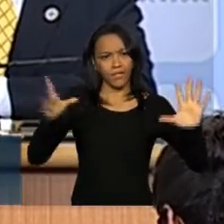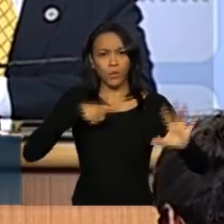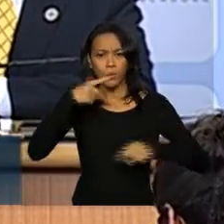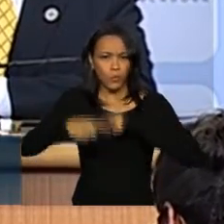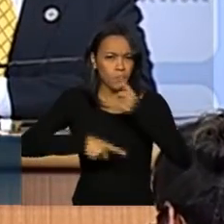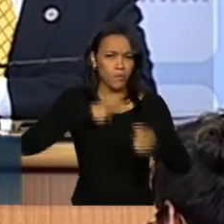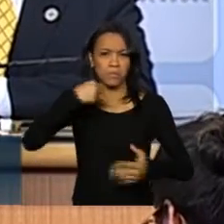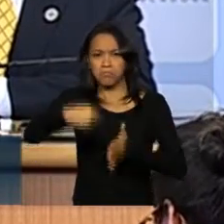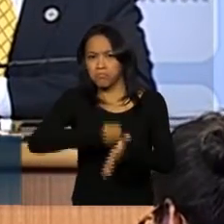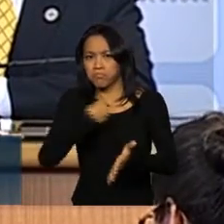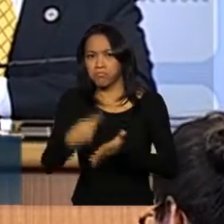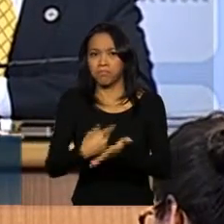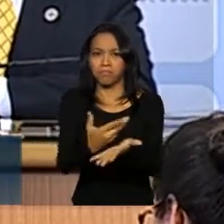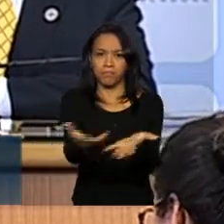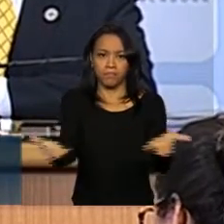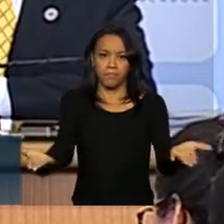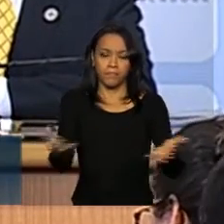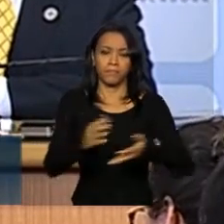dúvidas.